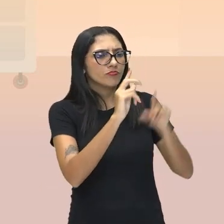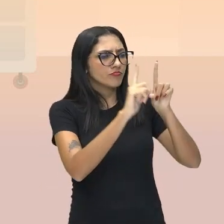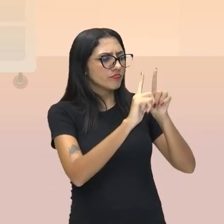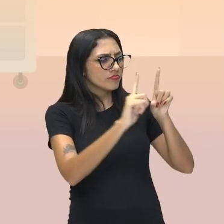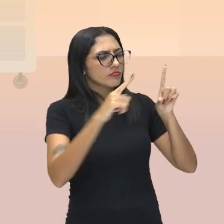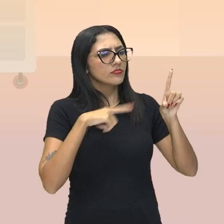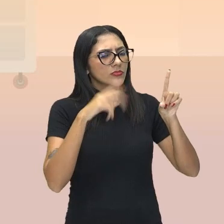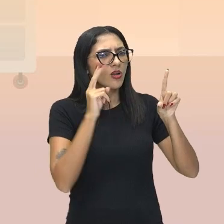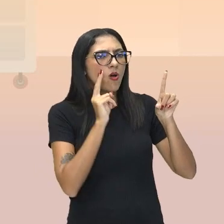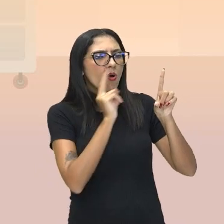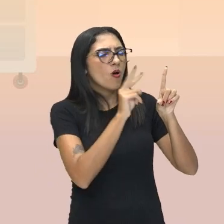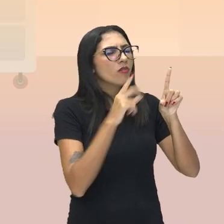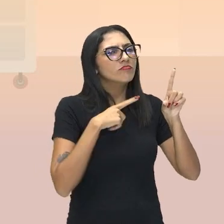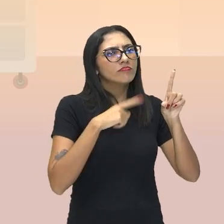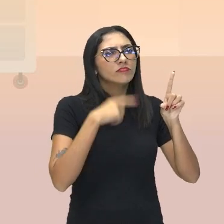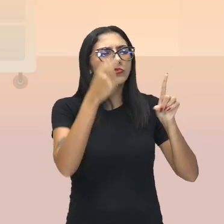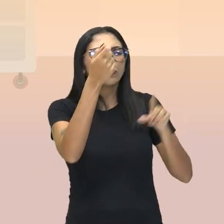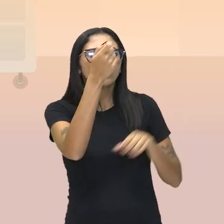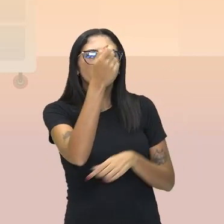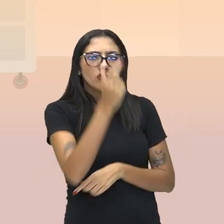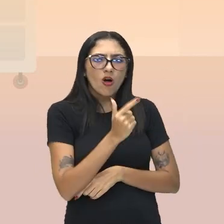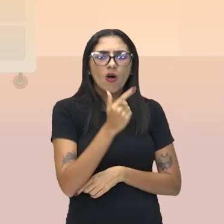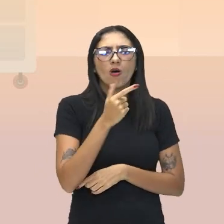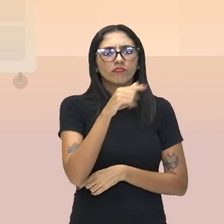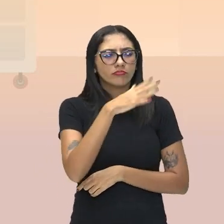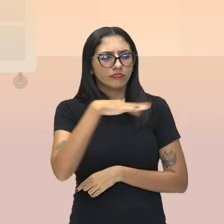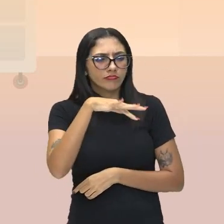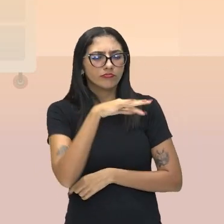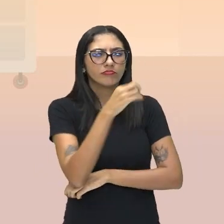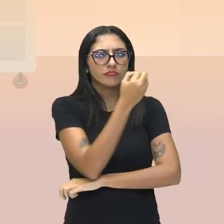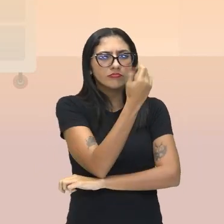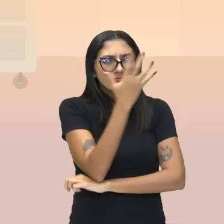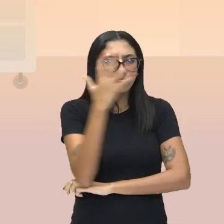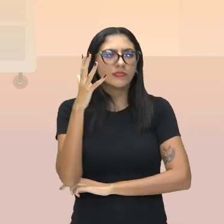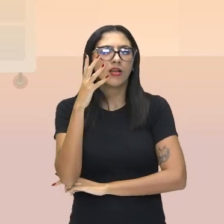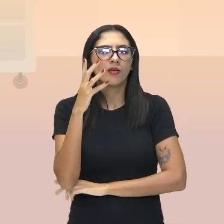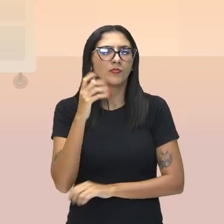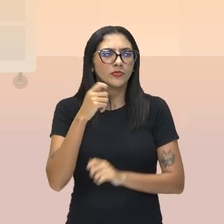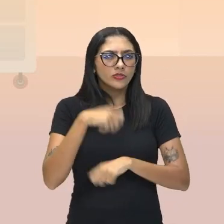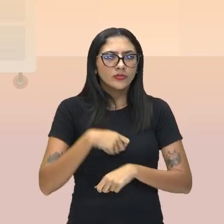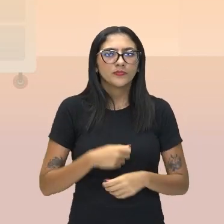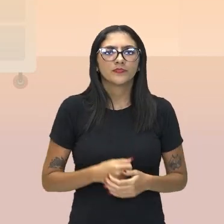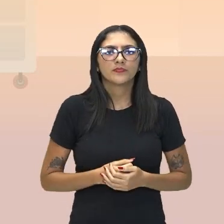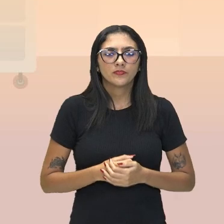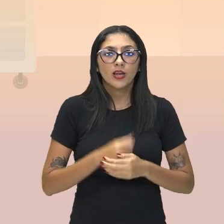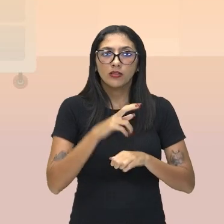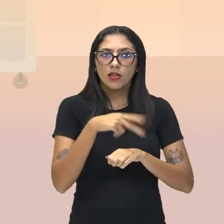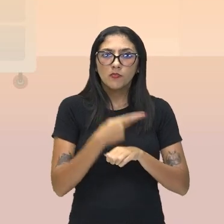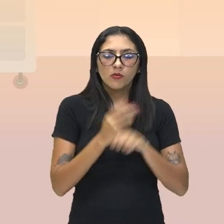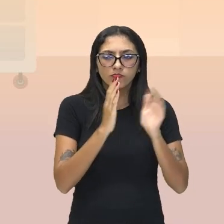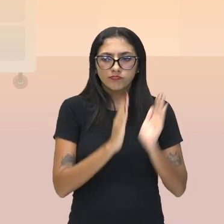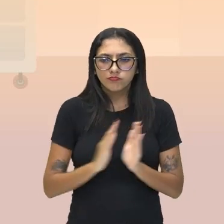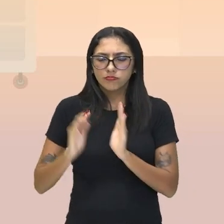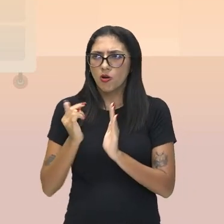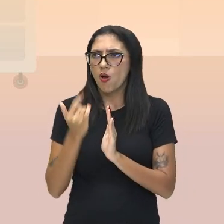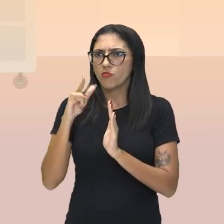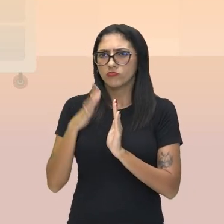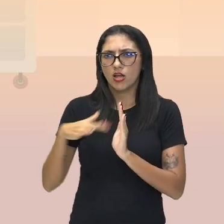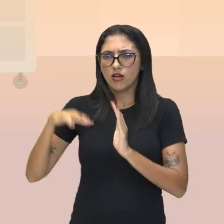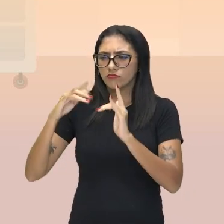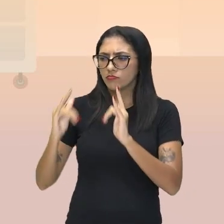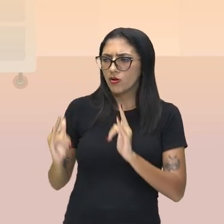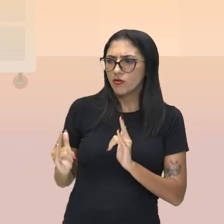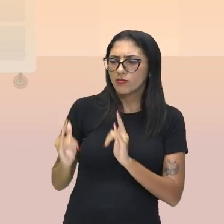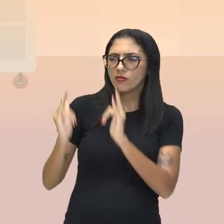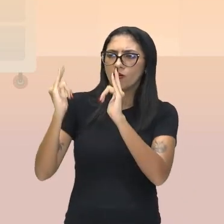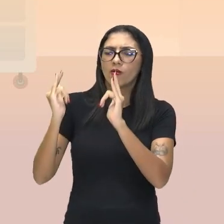né? Ela via o sol, ela via ali a natureza em volta. Logo depois ela vai para um castelo, né? Começa a tecer o castelo, porque